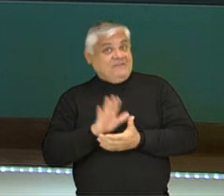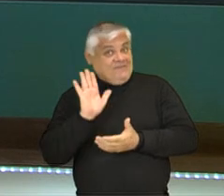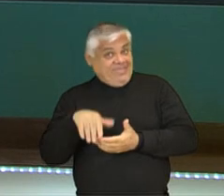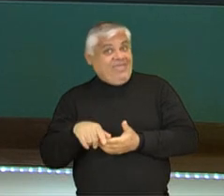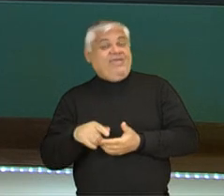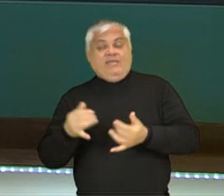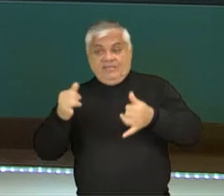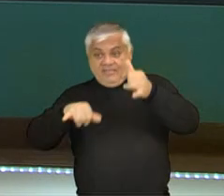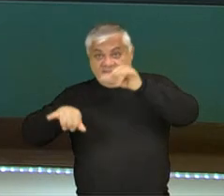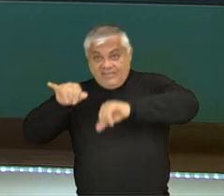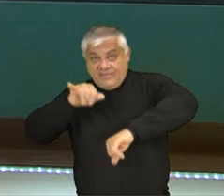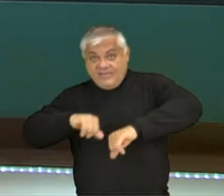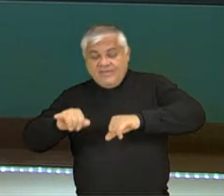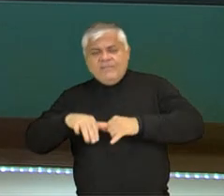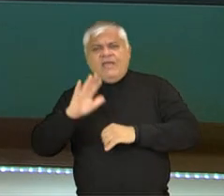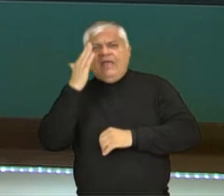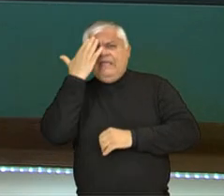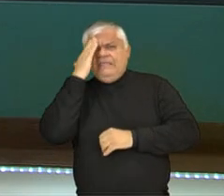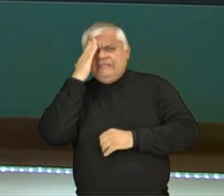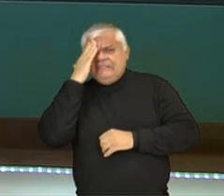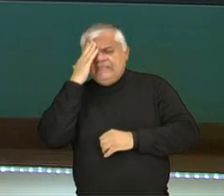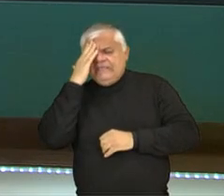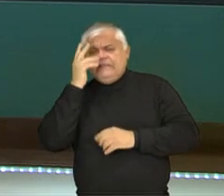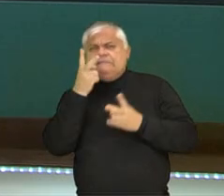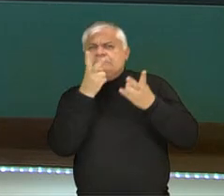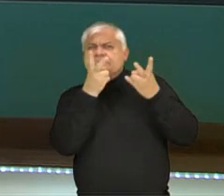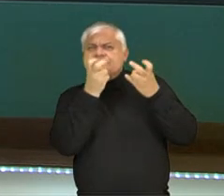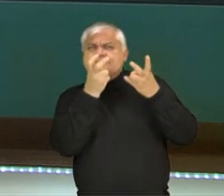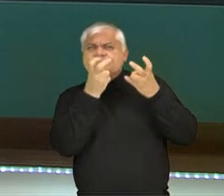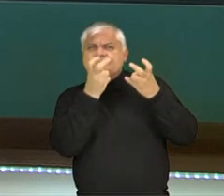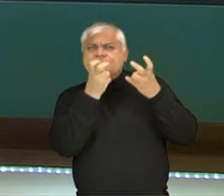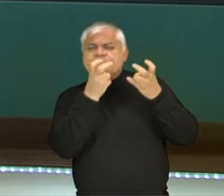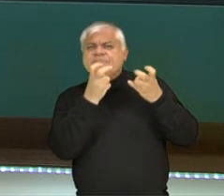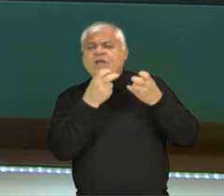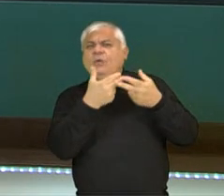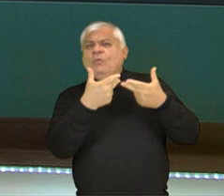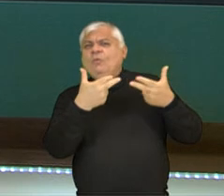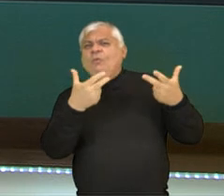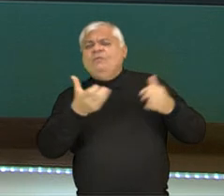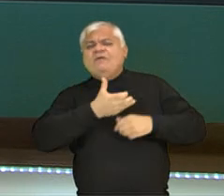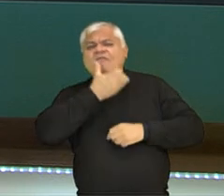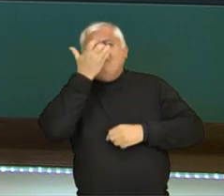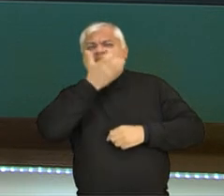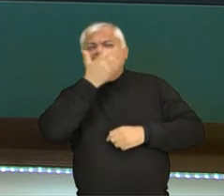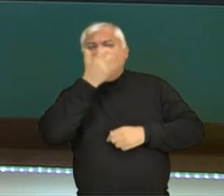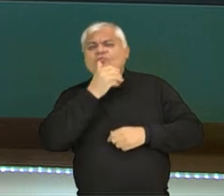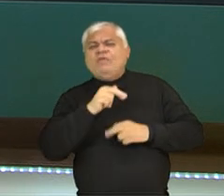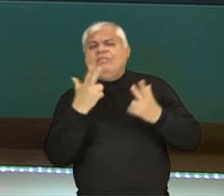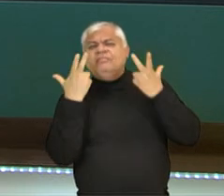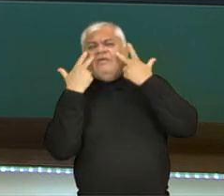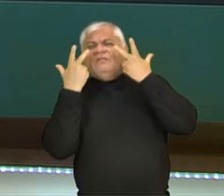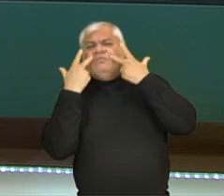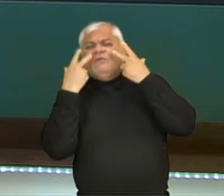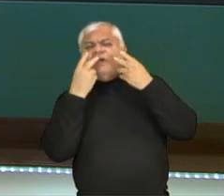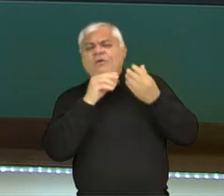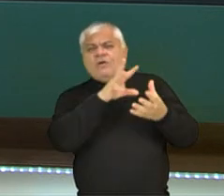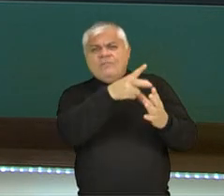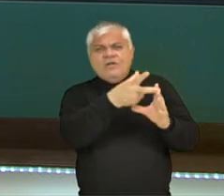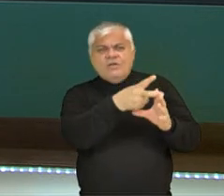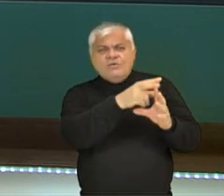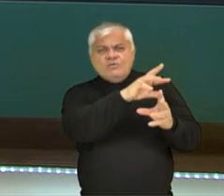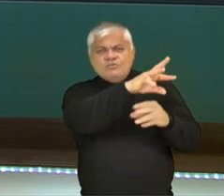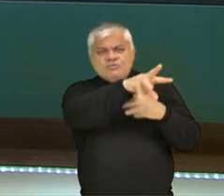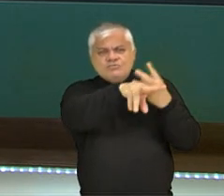ela procura entender a natureza e, entendendo a natureza, poder extrair